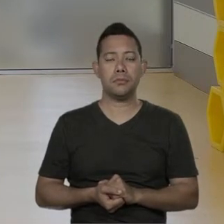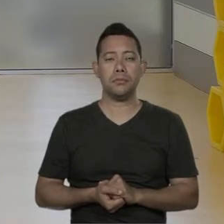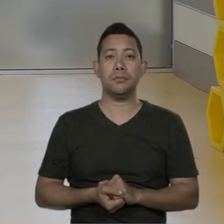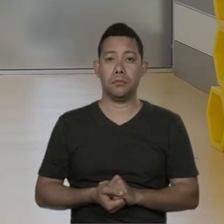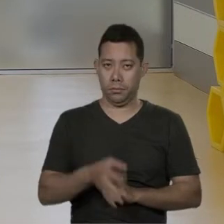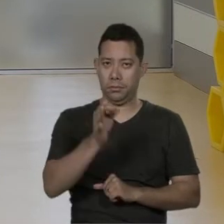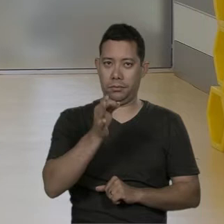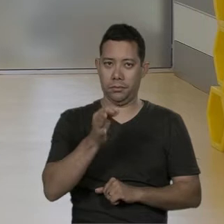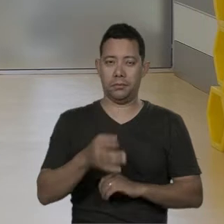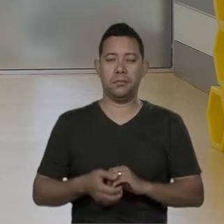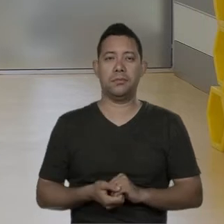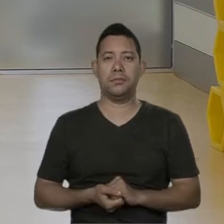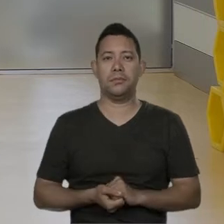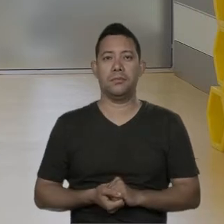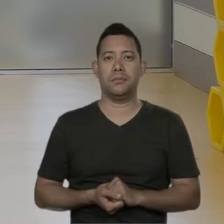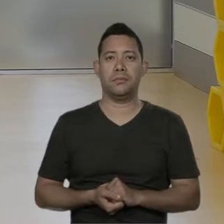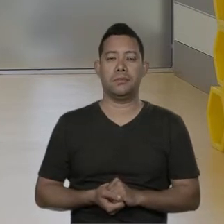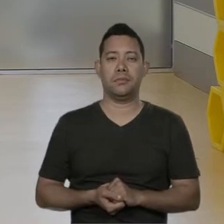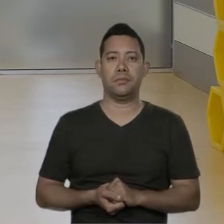Isso aí.